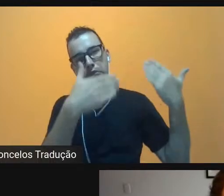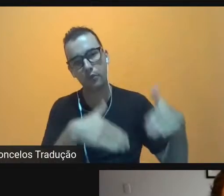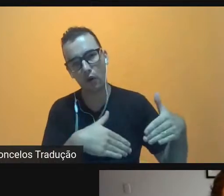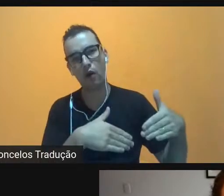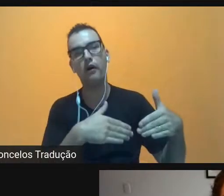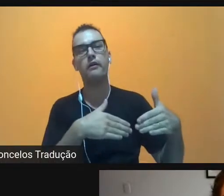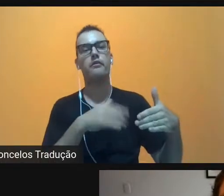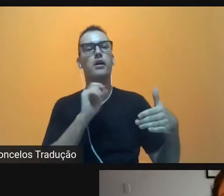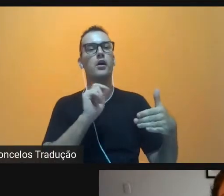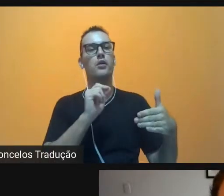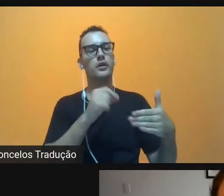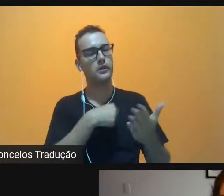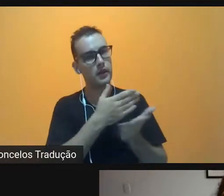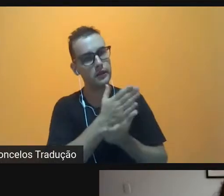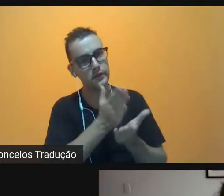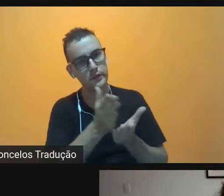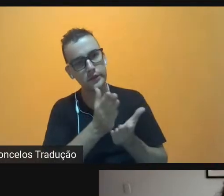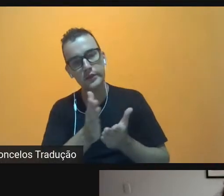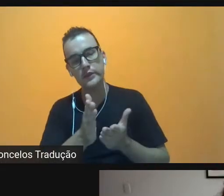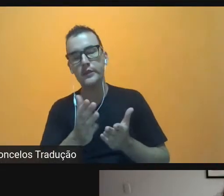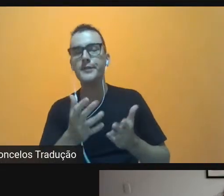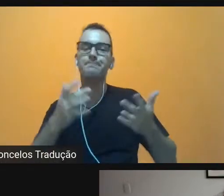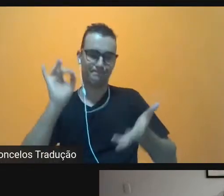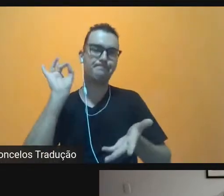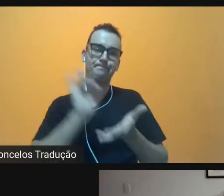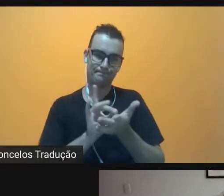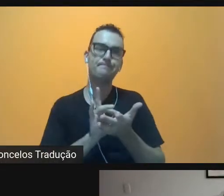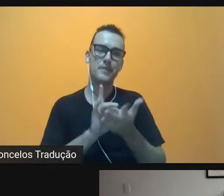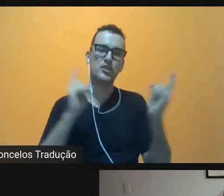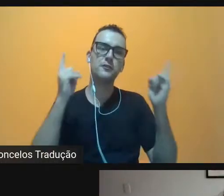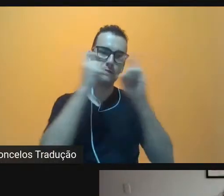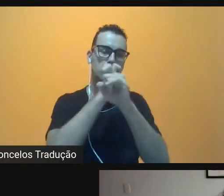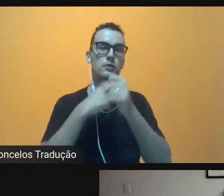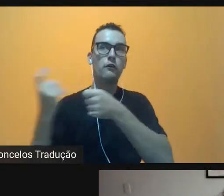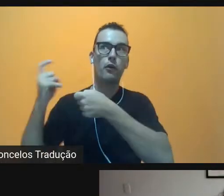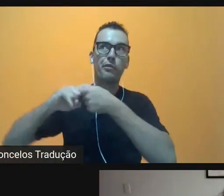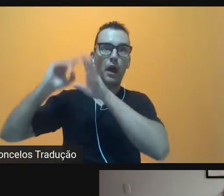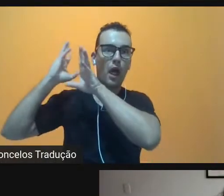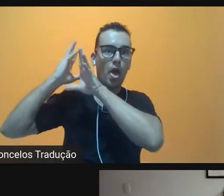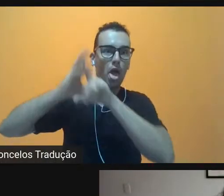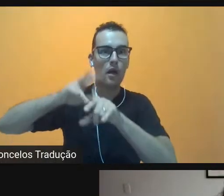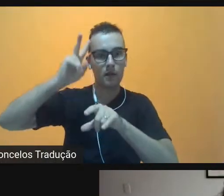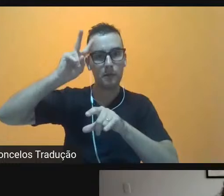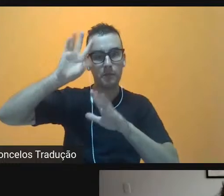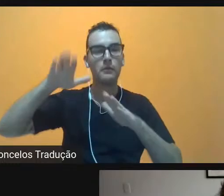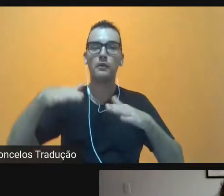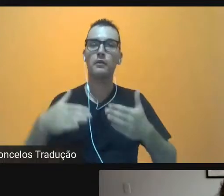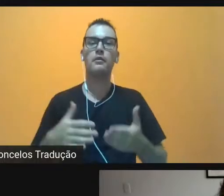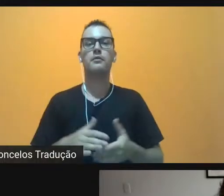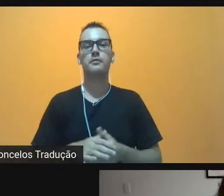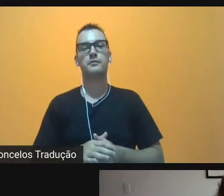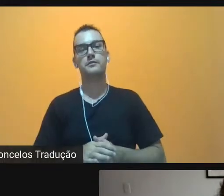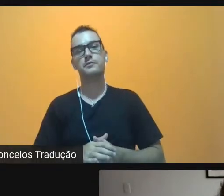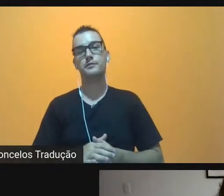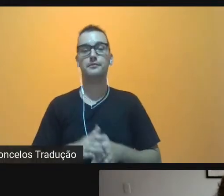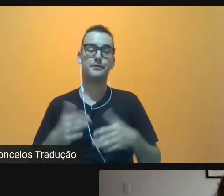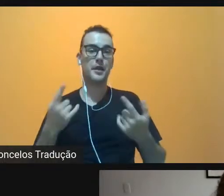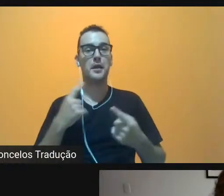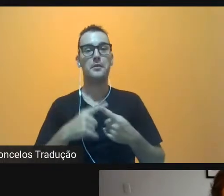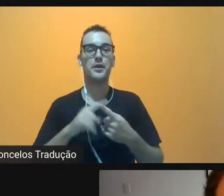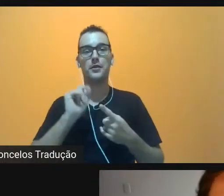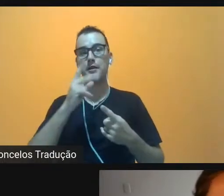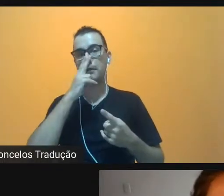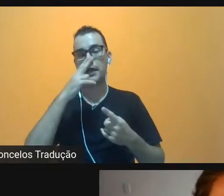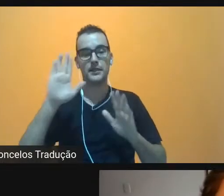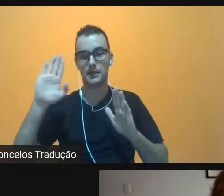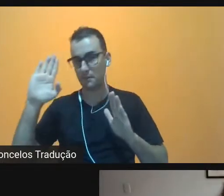a abordagem, para mim foi muito difícil retomar isso. E aí, depois dessa, que eu digo, né, porta na